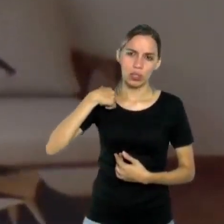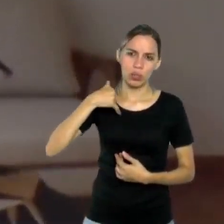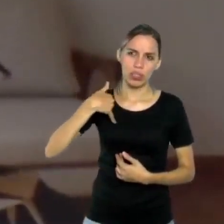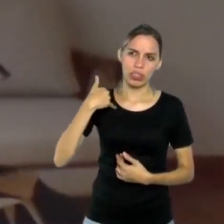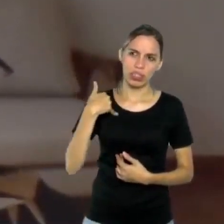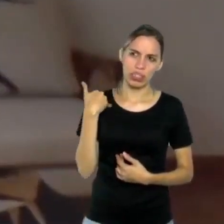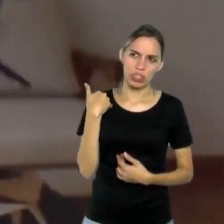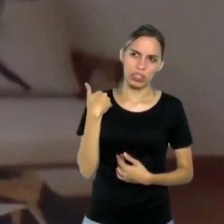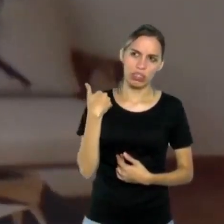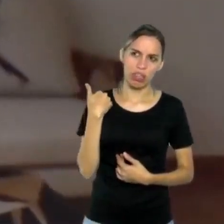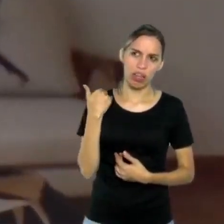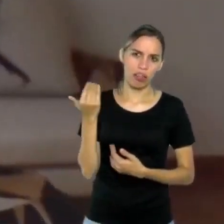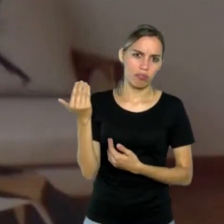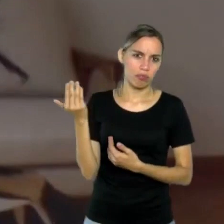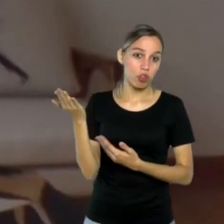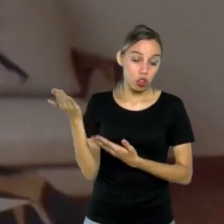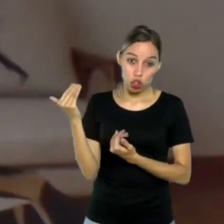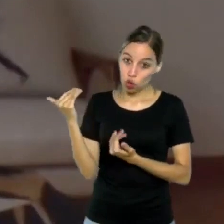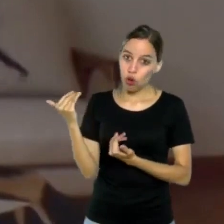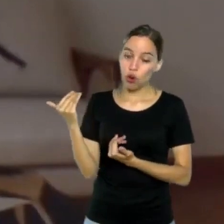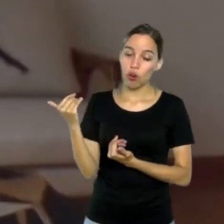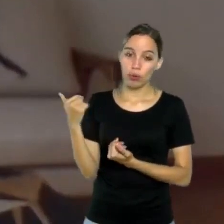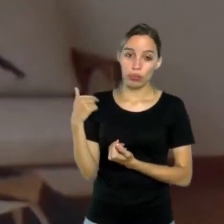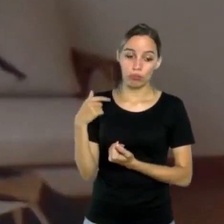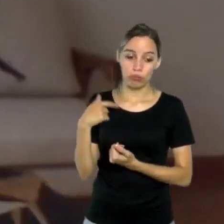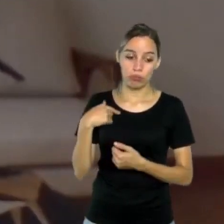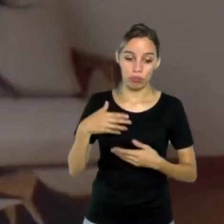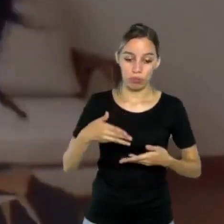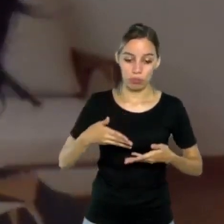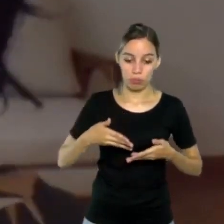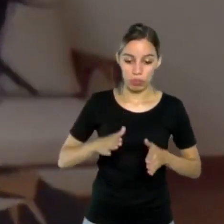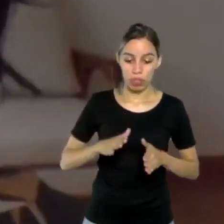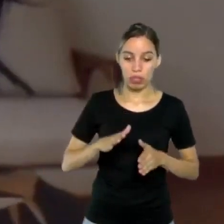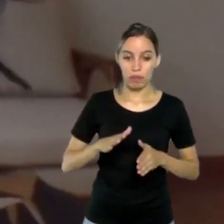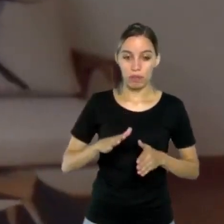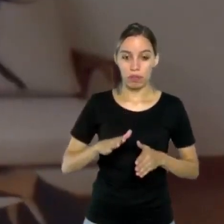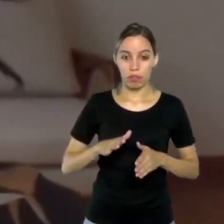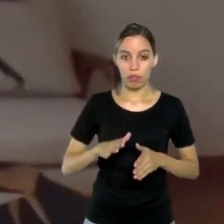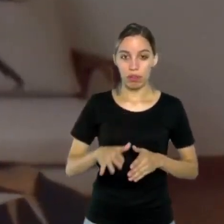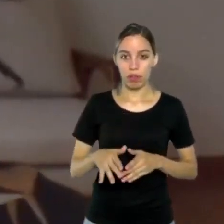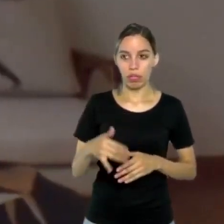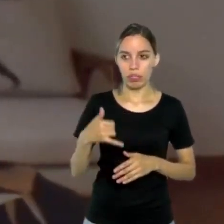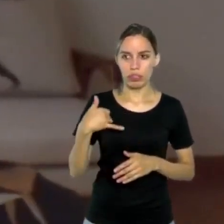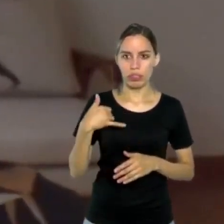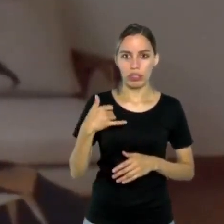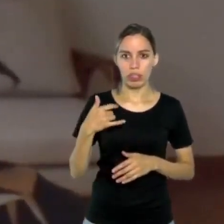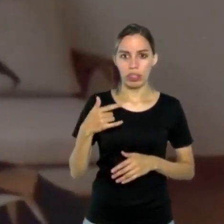bem jovem, então eu acho que eu sempre me vi a adulta mãe, né?